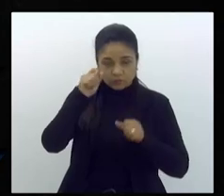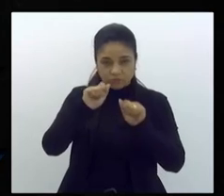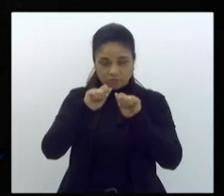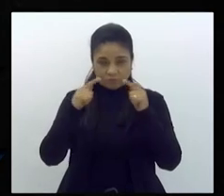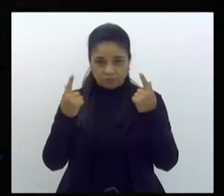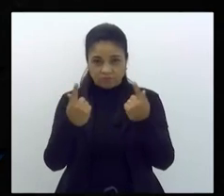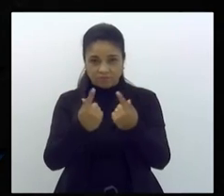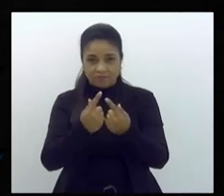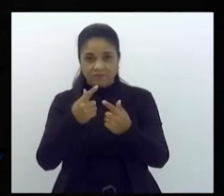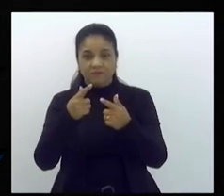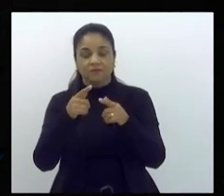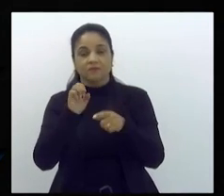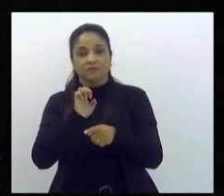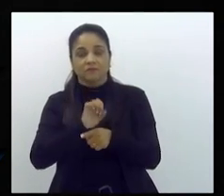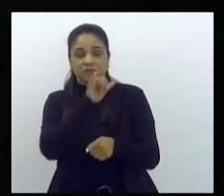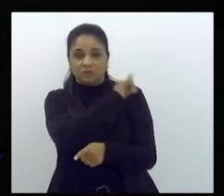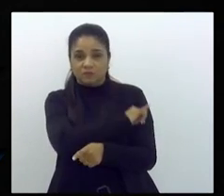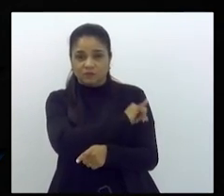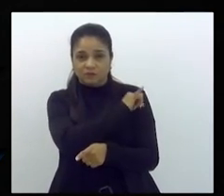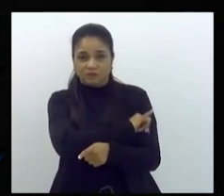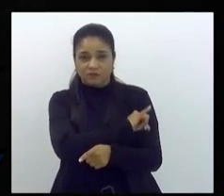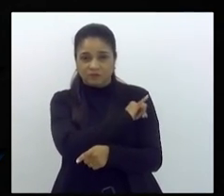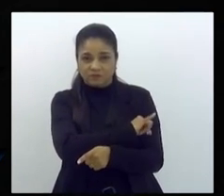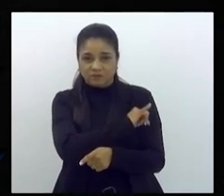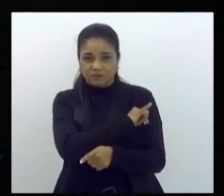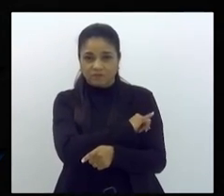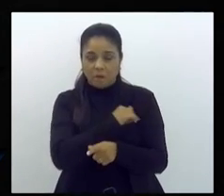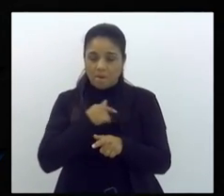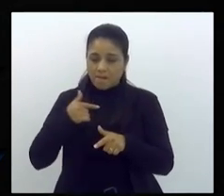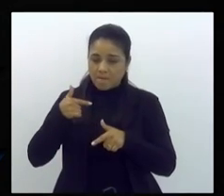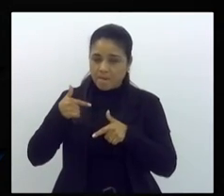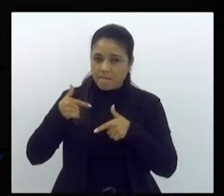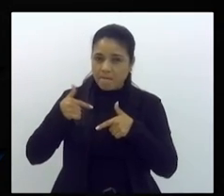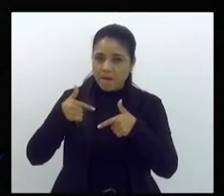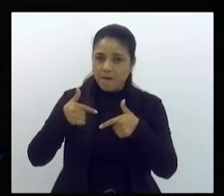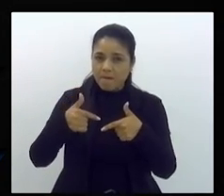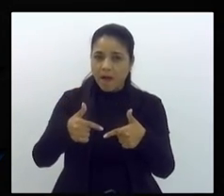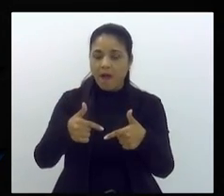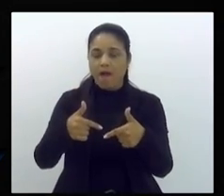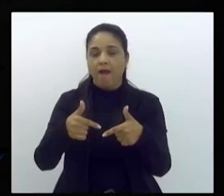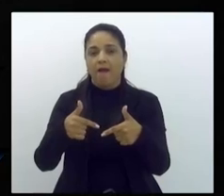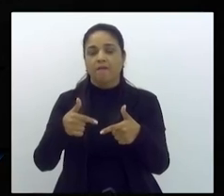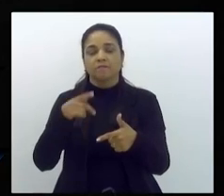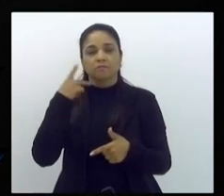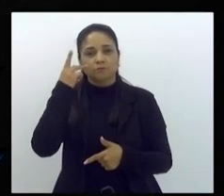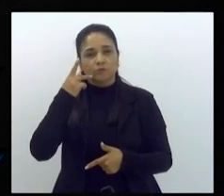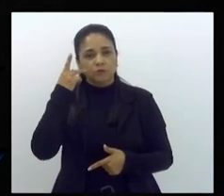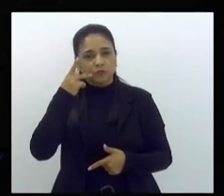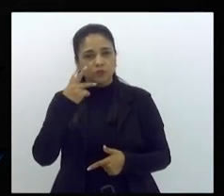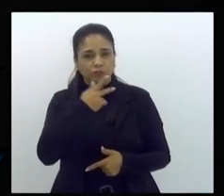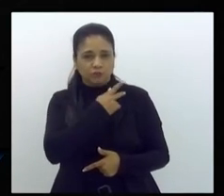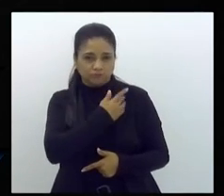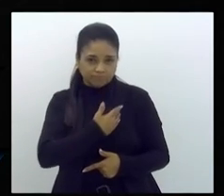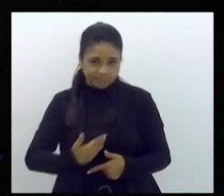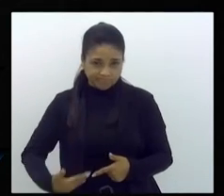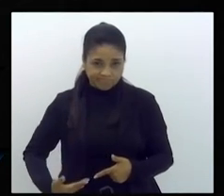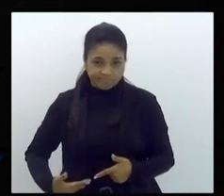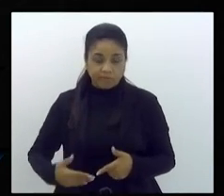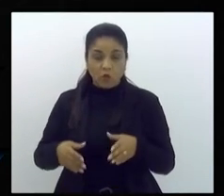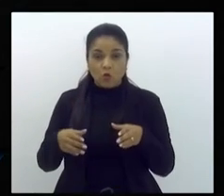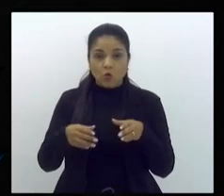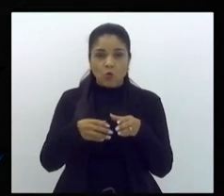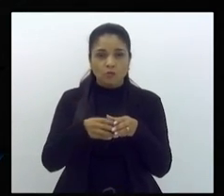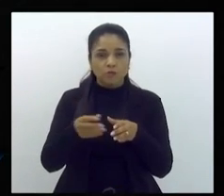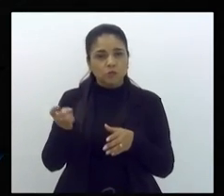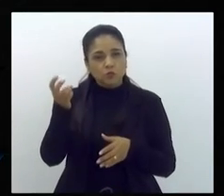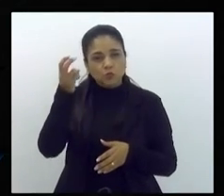Legislativa do Estado do Rio de Janeiro estamos intensificando As Nossas ações políticas a partir da comissão de